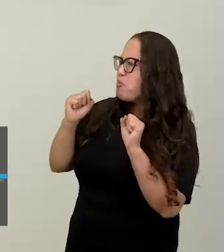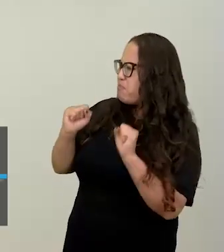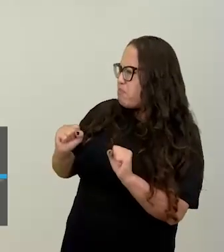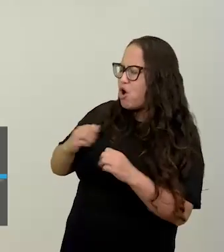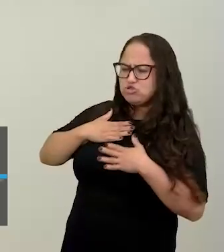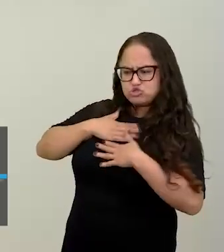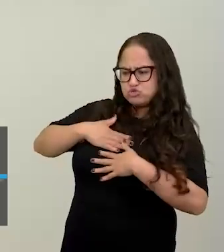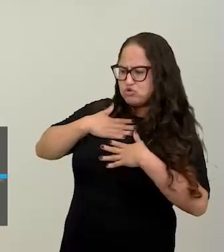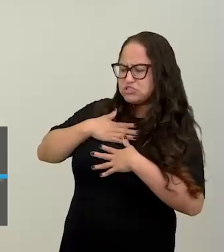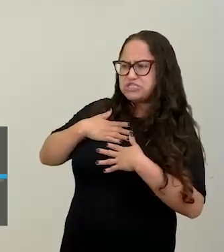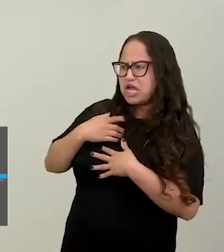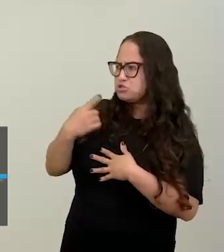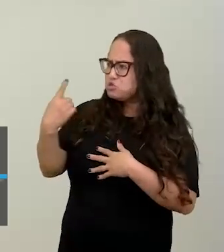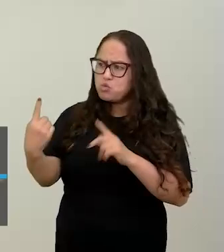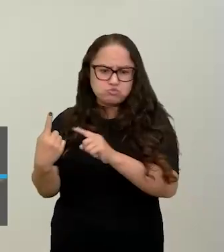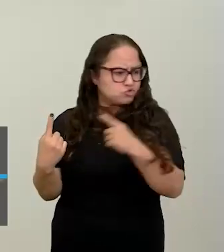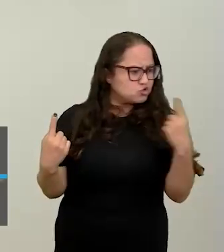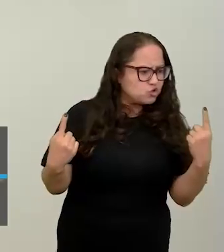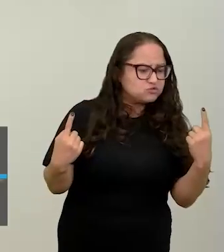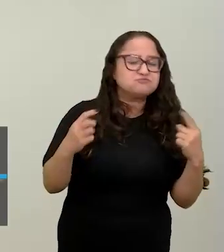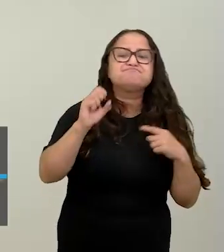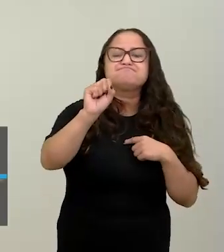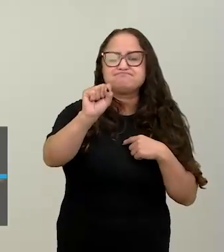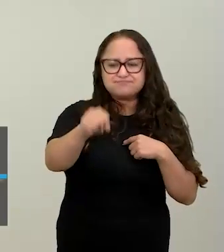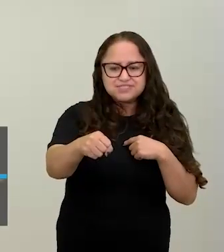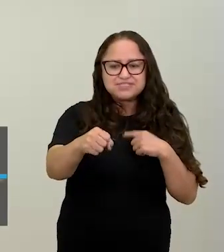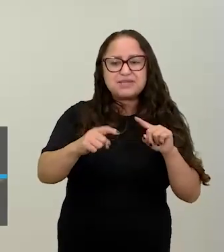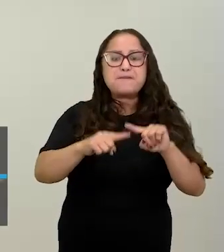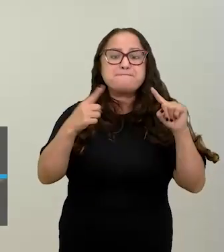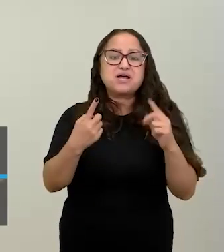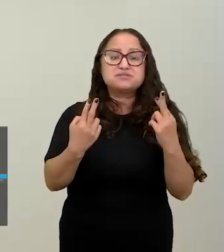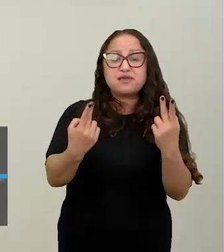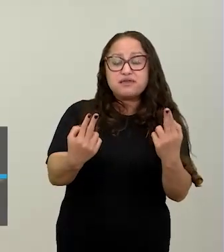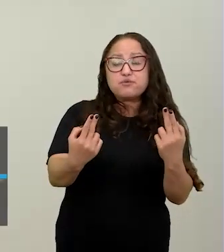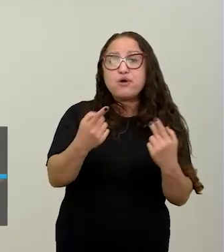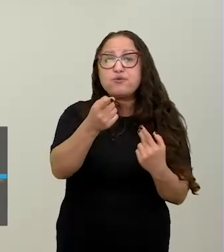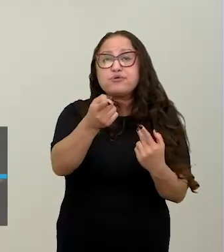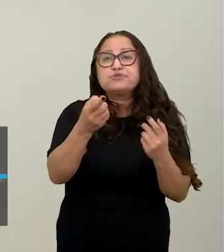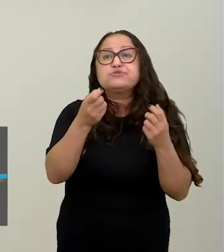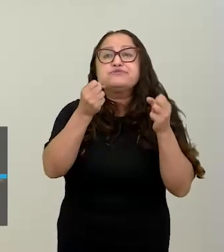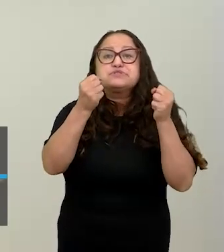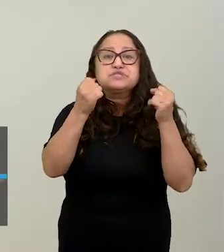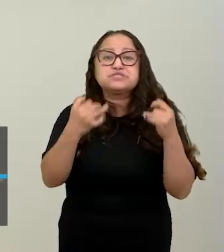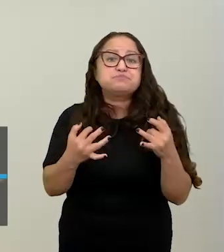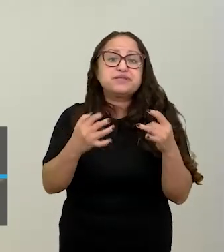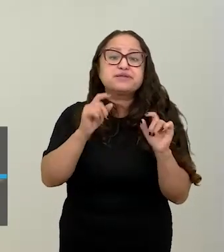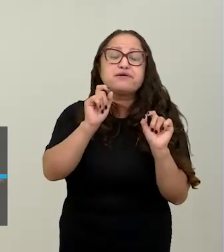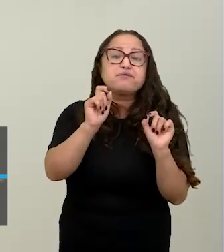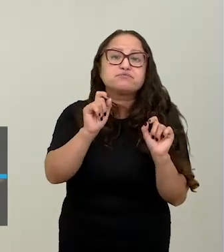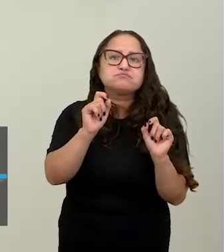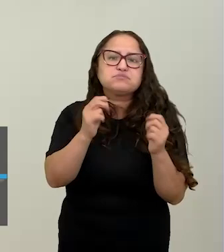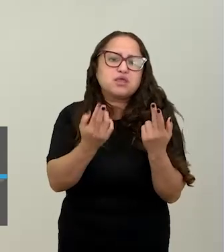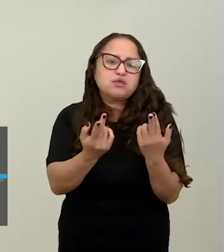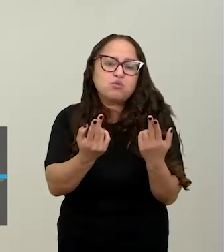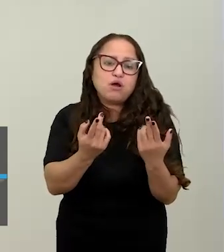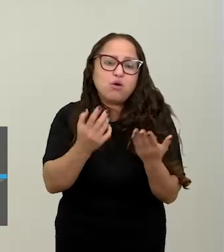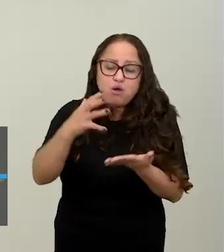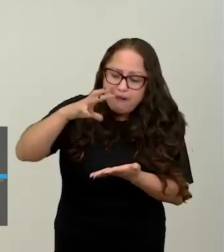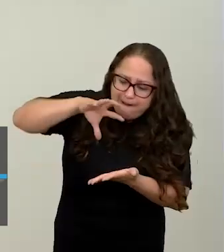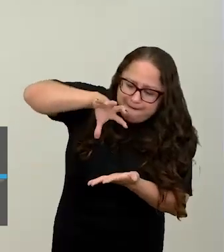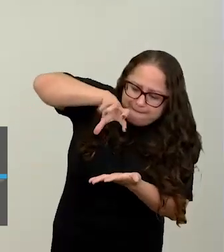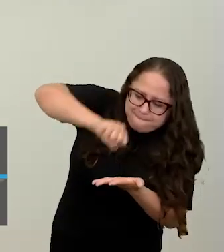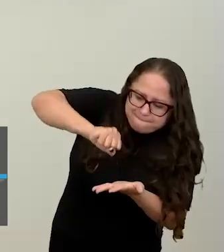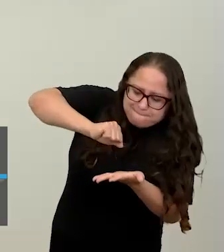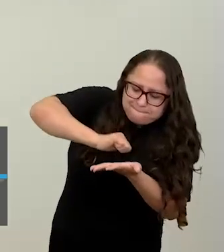tal. Tem, mas é a mesma coisa de quando você fala sobre detergente.